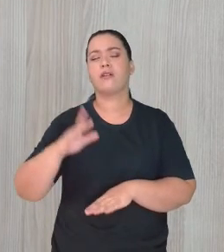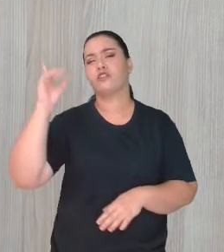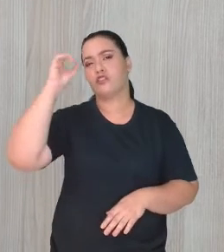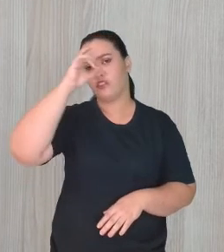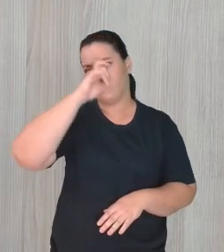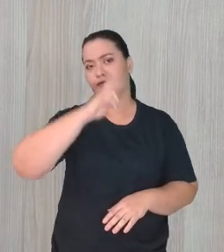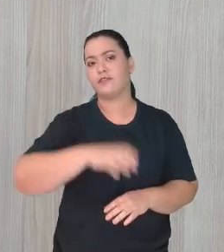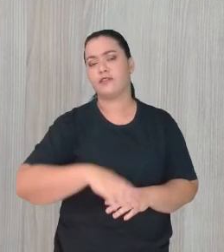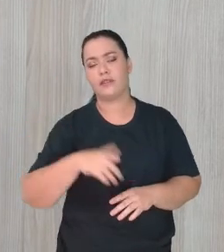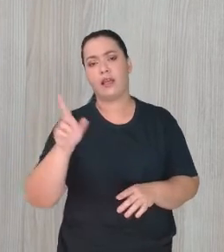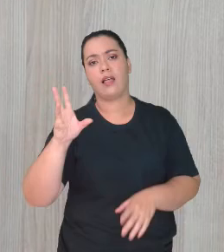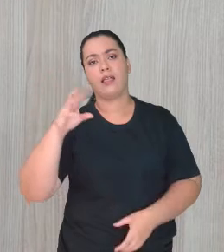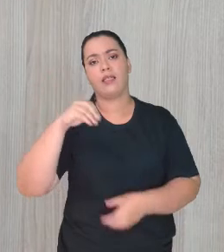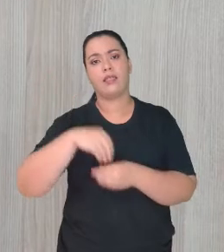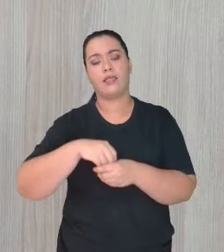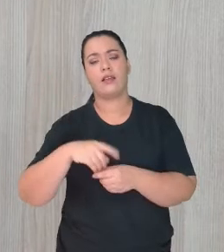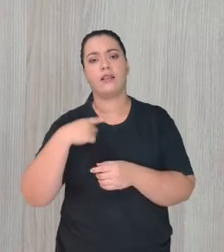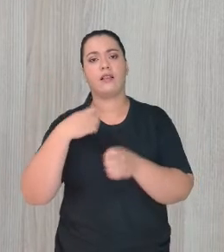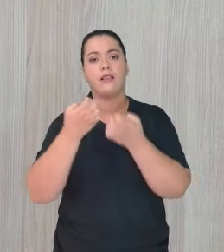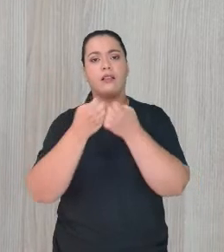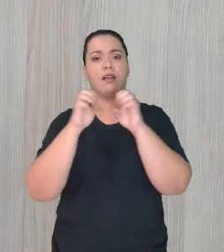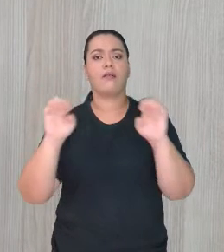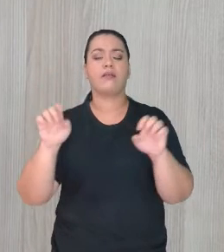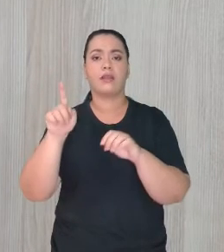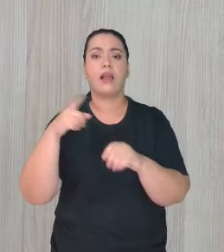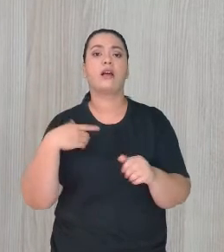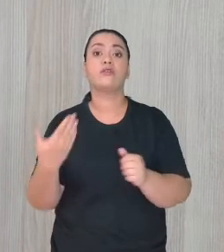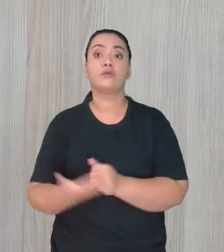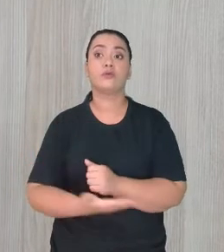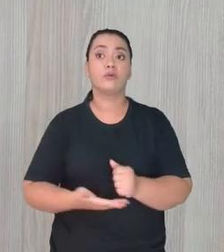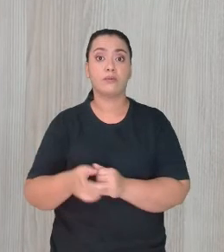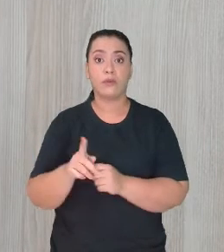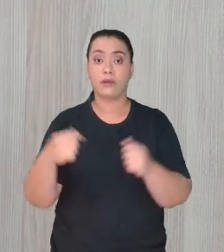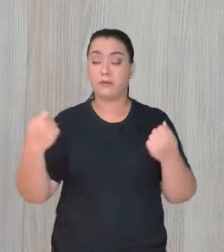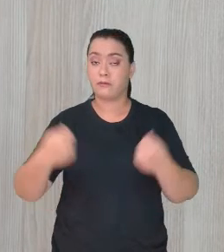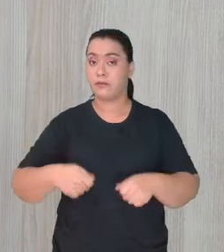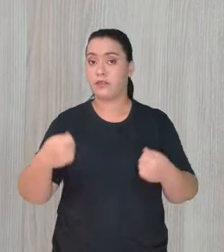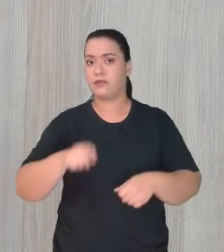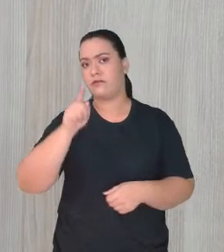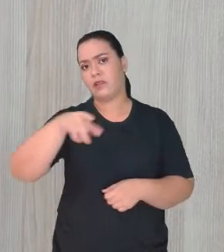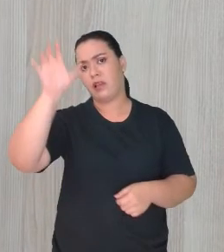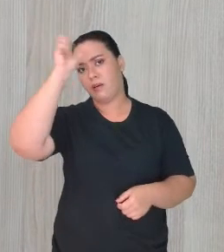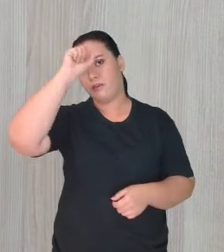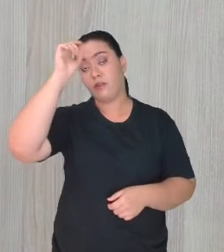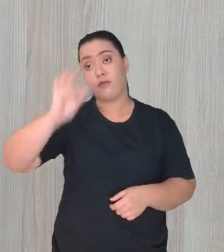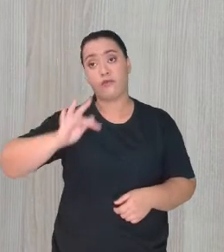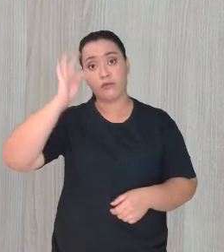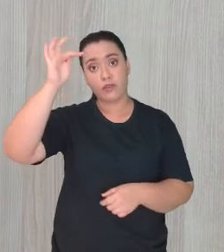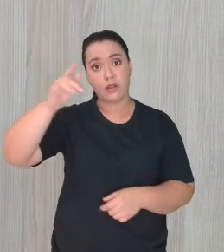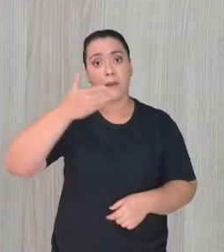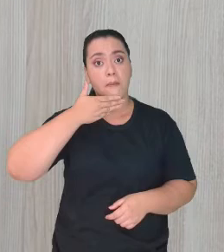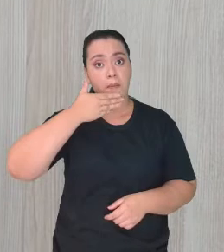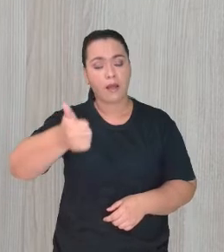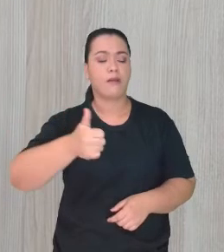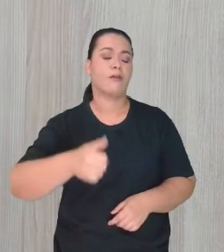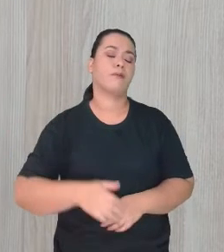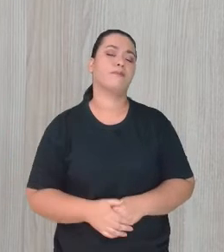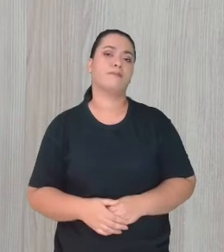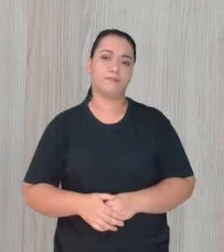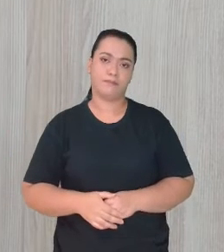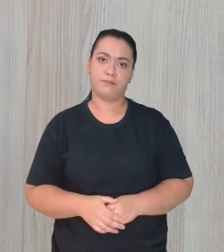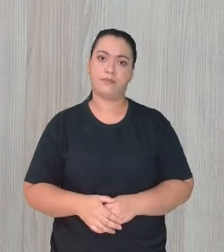parte algébrica. Então essa é a base, é o suporte necessário para que você lá na frente tenha aí um bom desempenho.